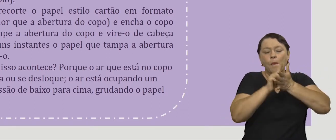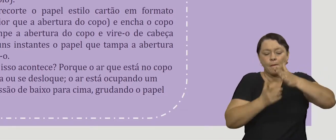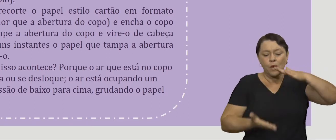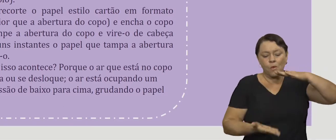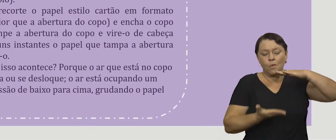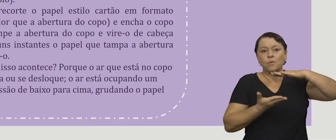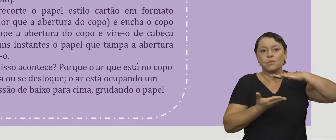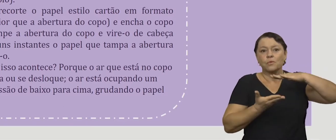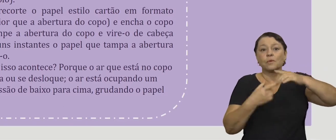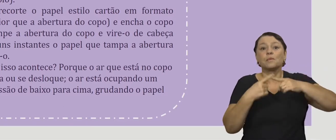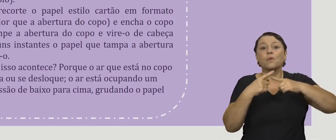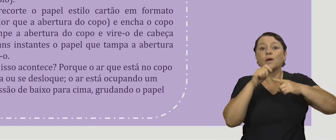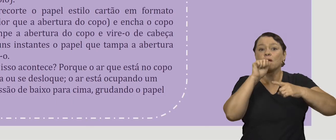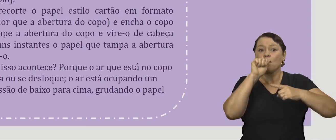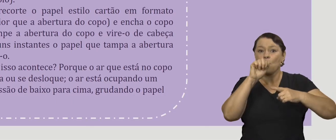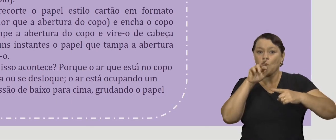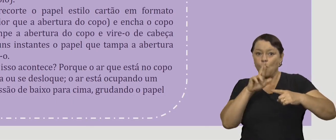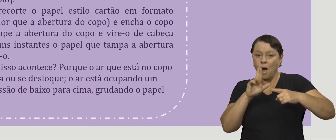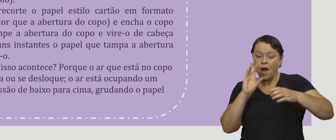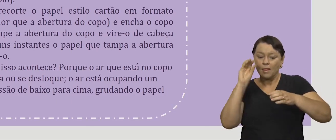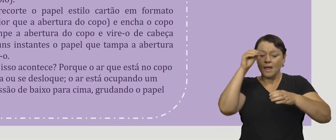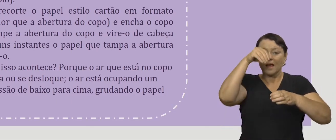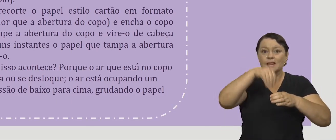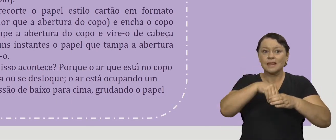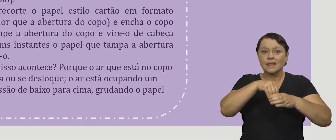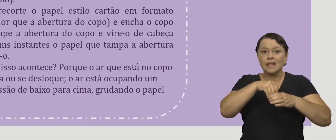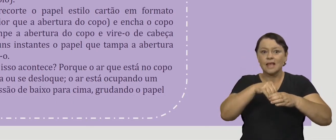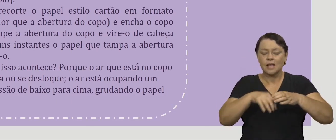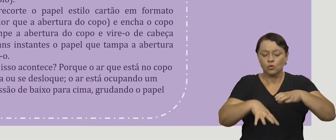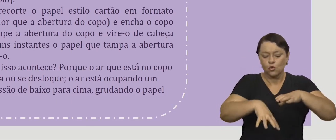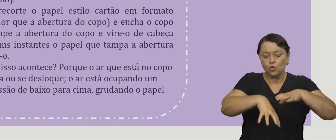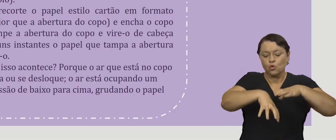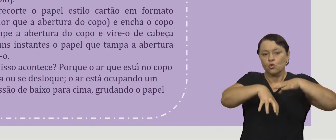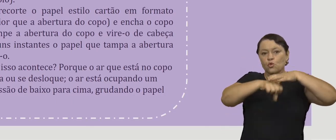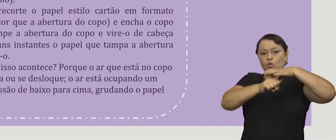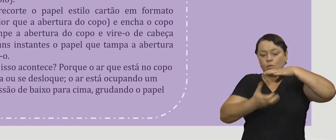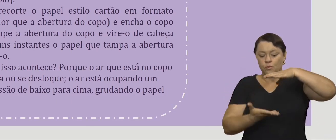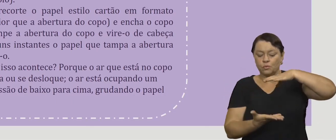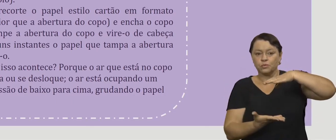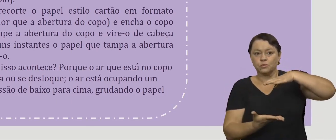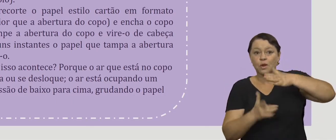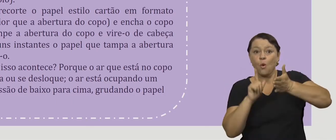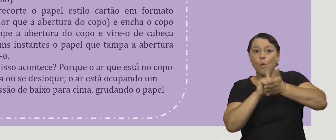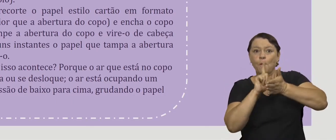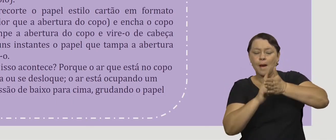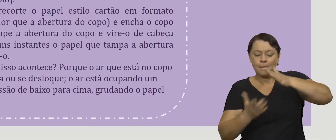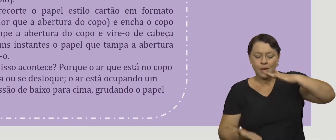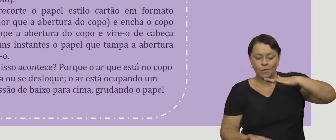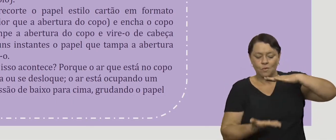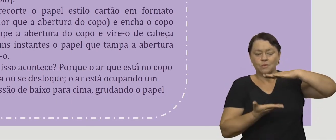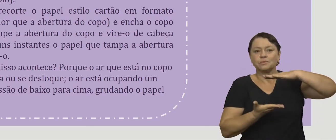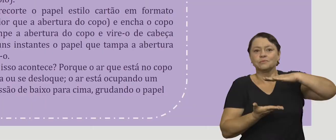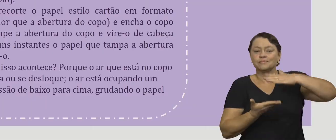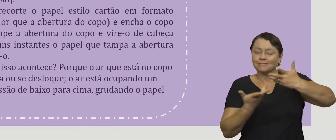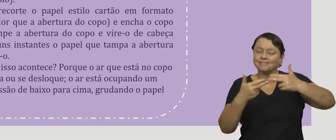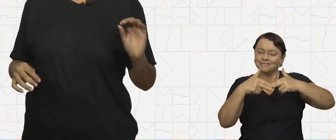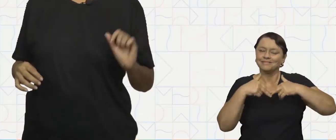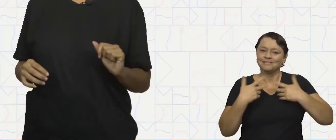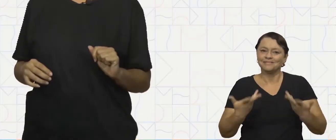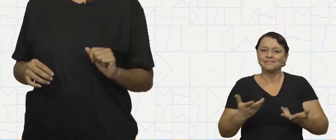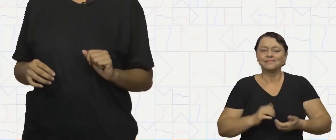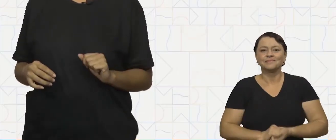O ar está ocupando um espaço e causando uma pressão de baixo para cima, grudando o papel na abertura do